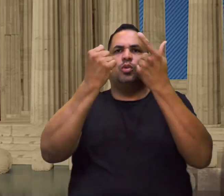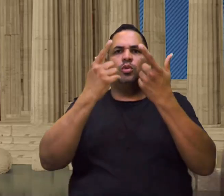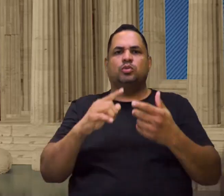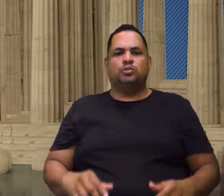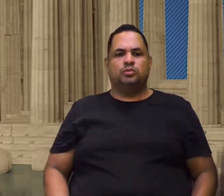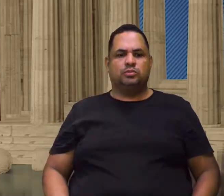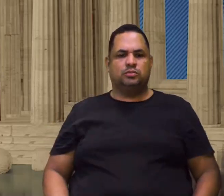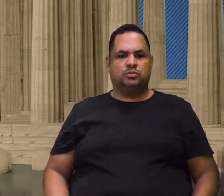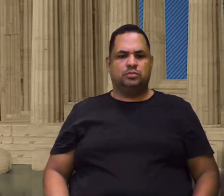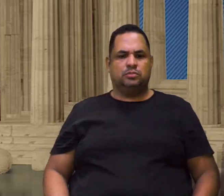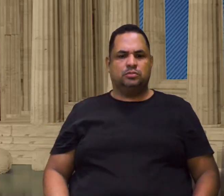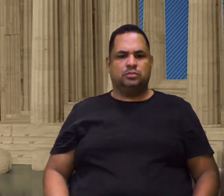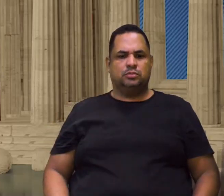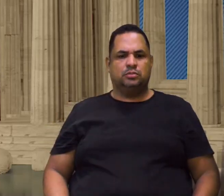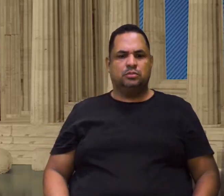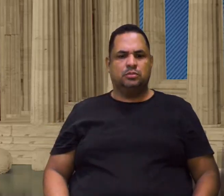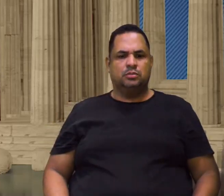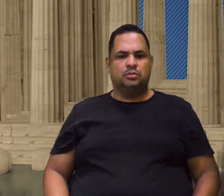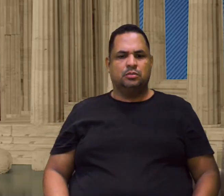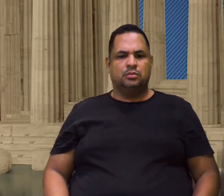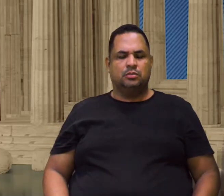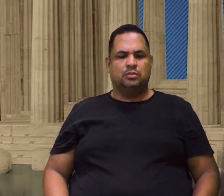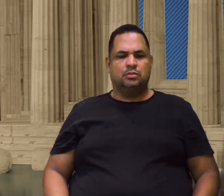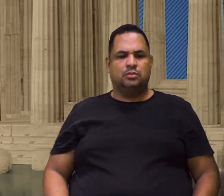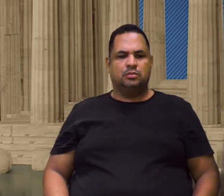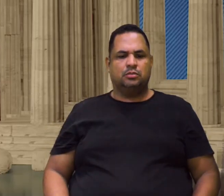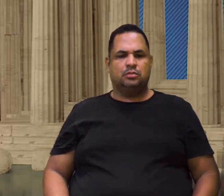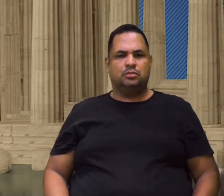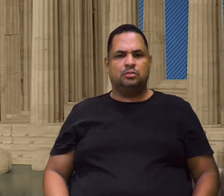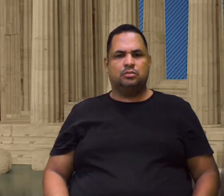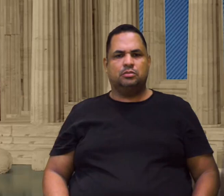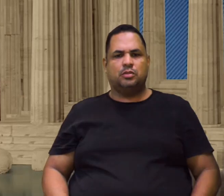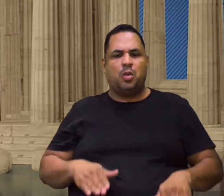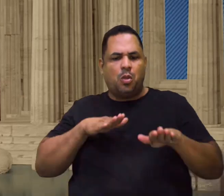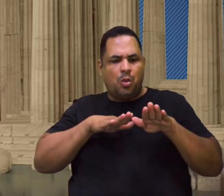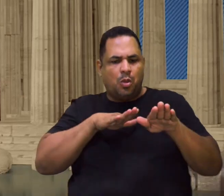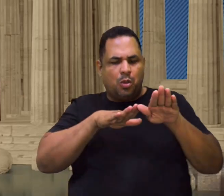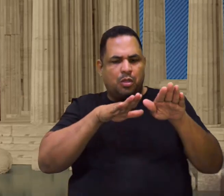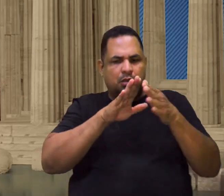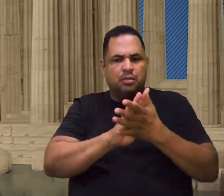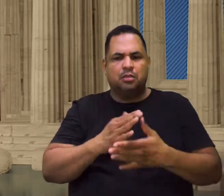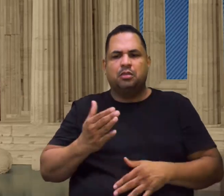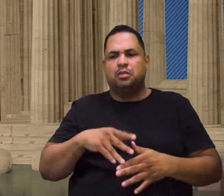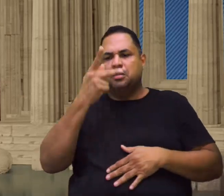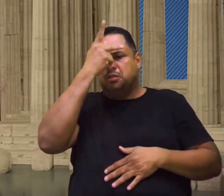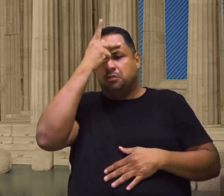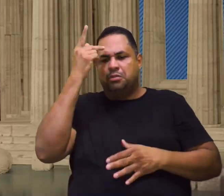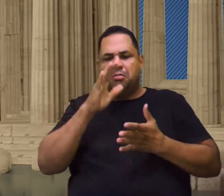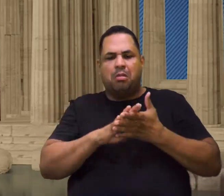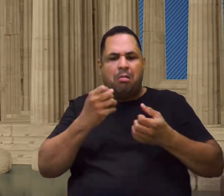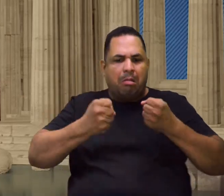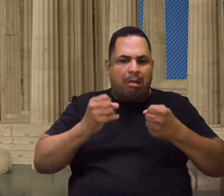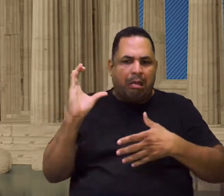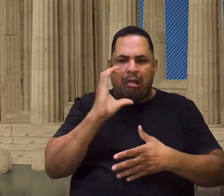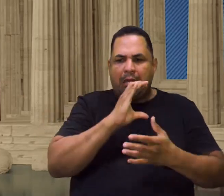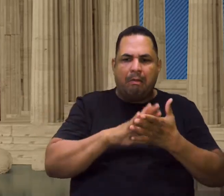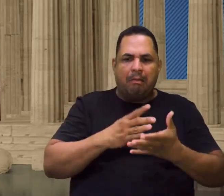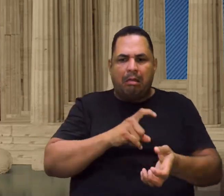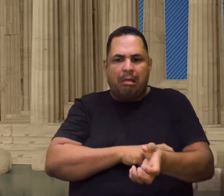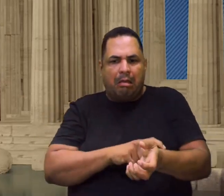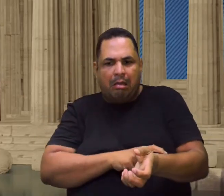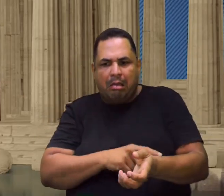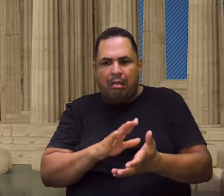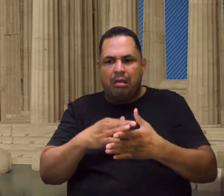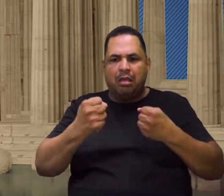Quantas vezes, né, se vê pessoas no trânsito, as pessoas apressadas querendo tomar o seu lugar, ele empurra o carro e